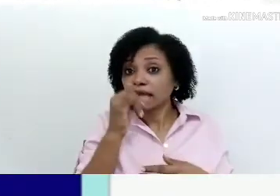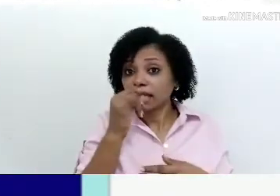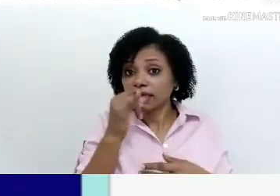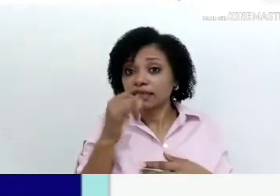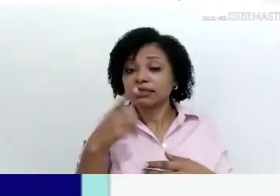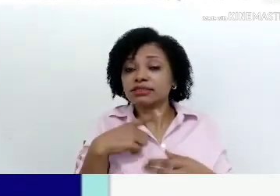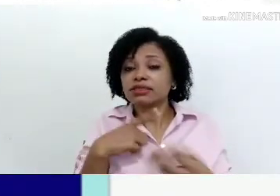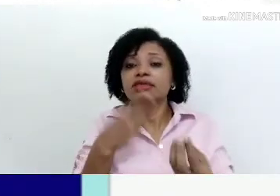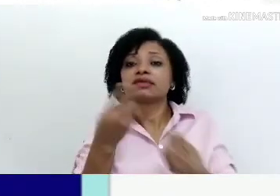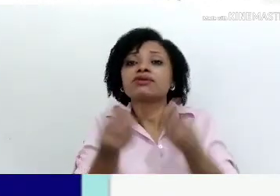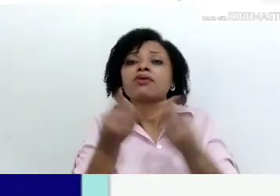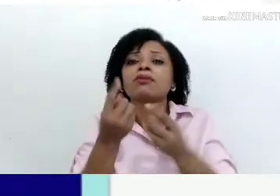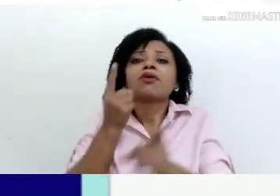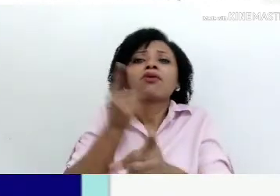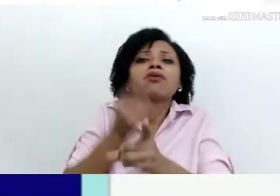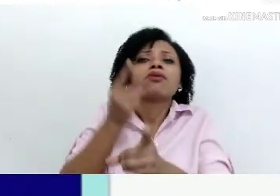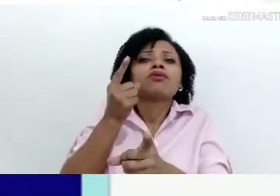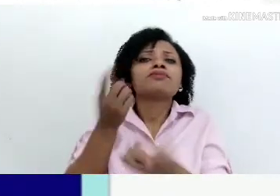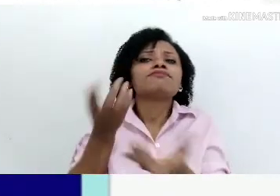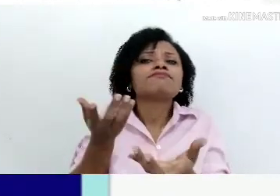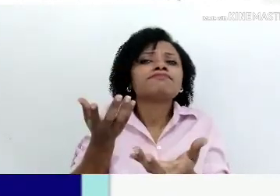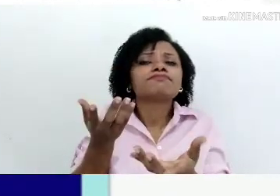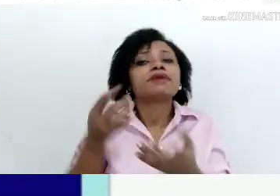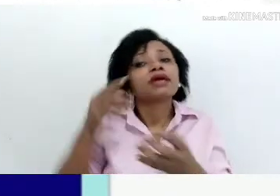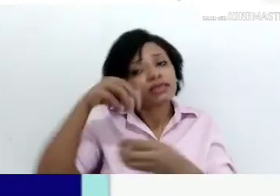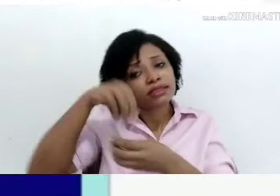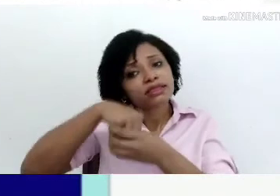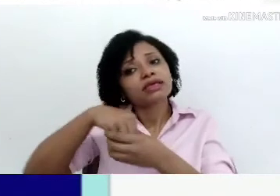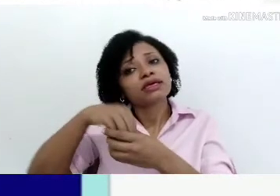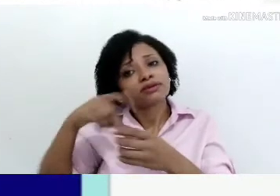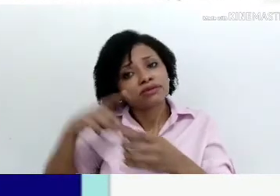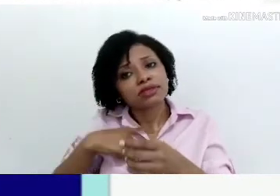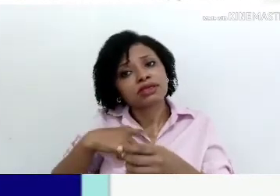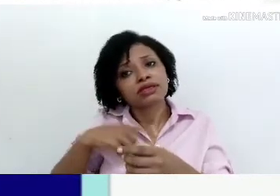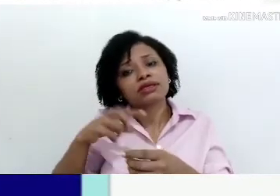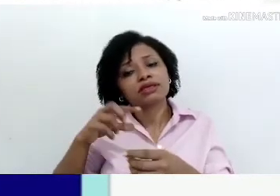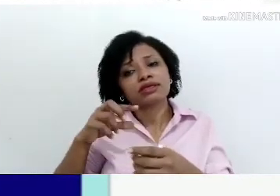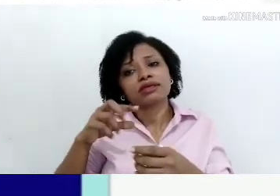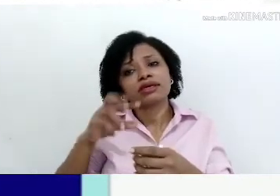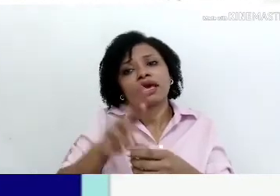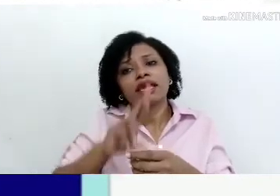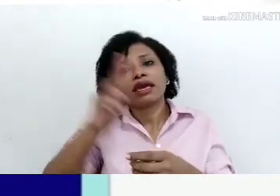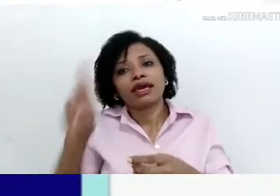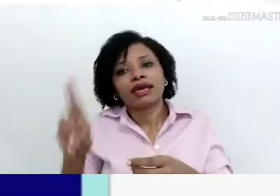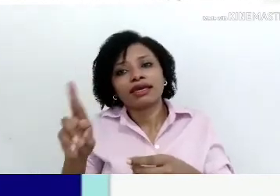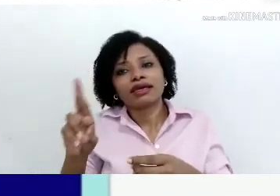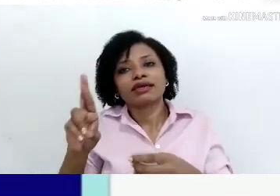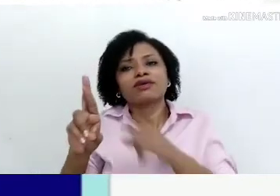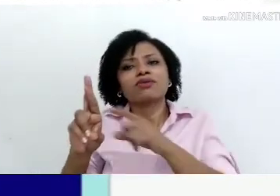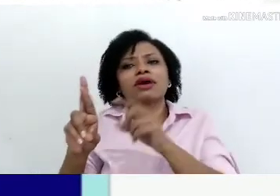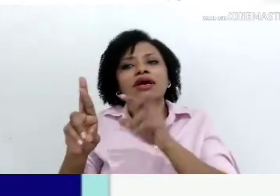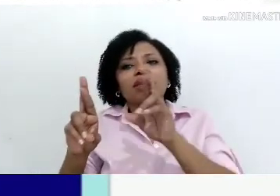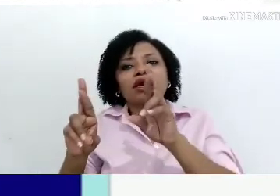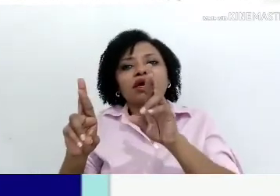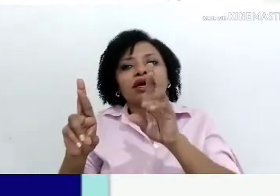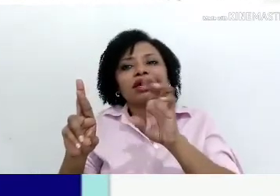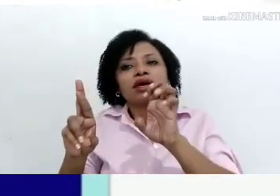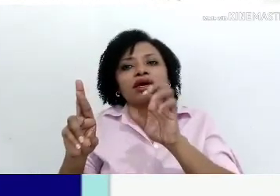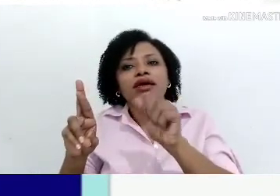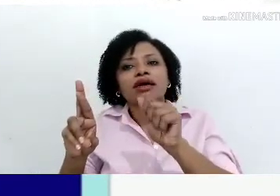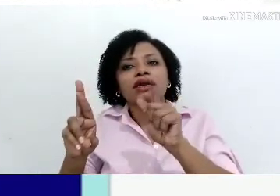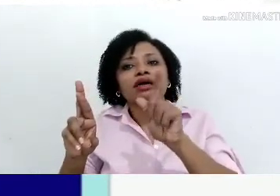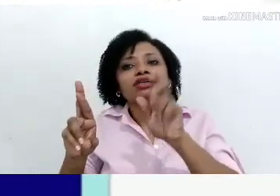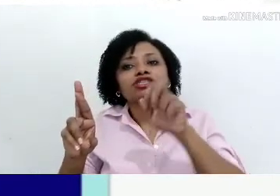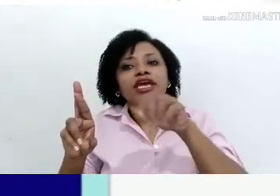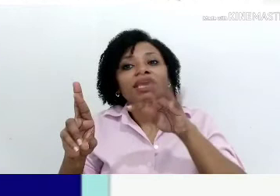essa energia ela está contida nos reagentes mesmo, tá? Quando temos uma reação. Quando eles